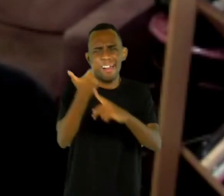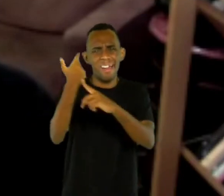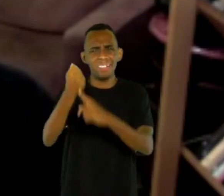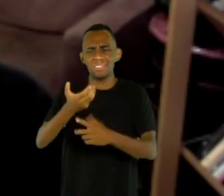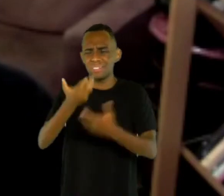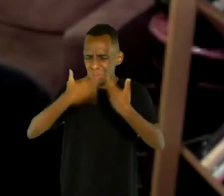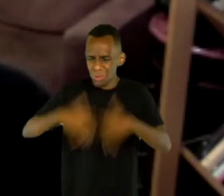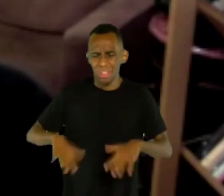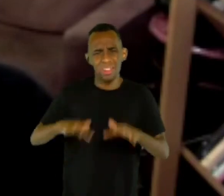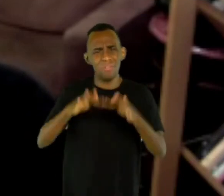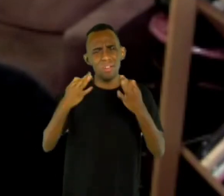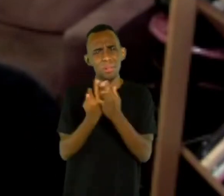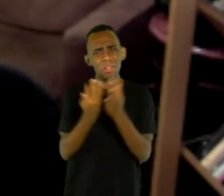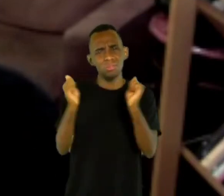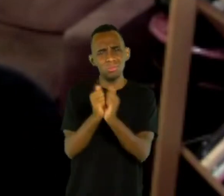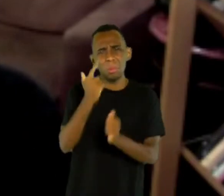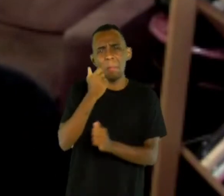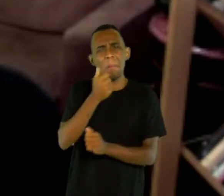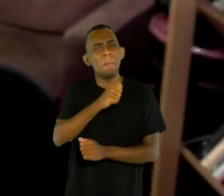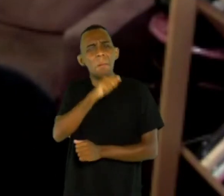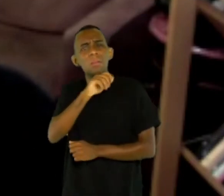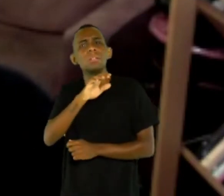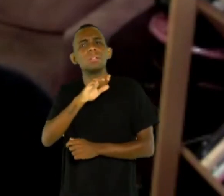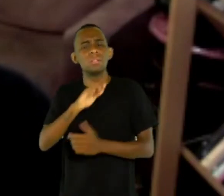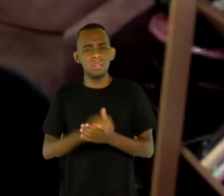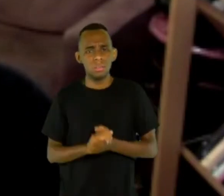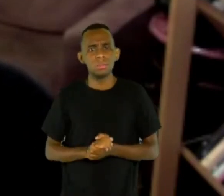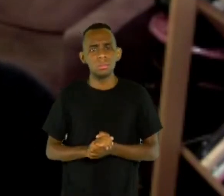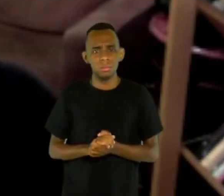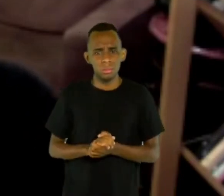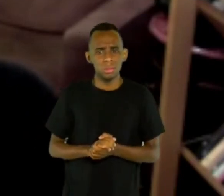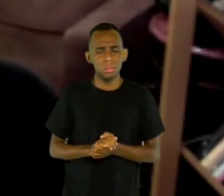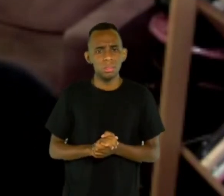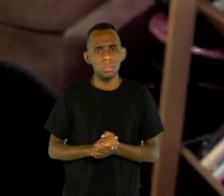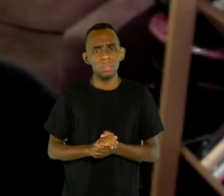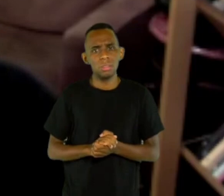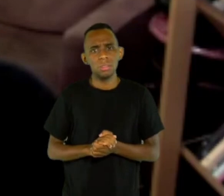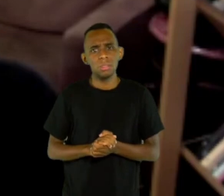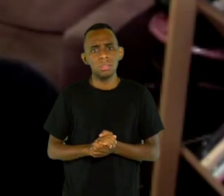pais, mas ela encontra um advogado que diz assim, não, você